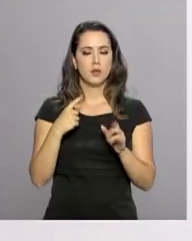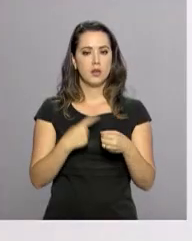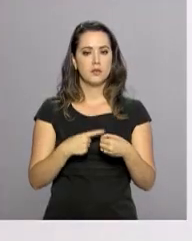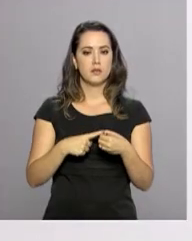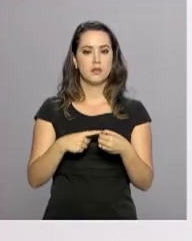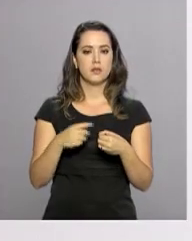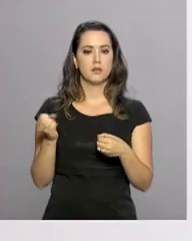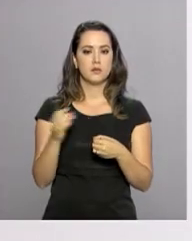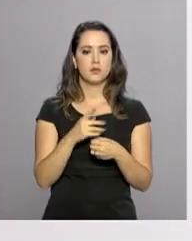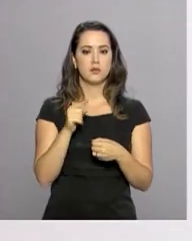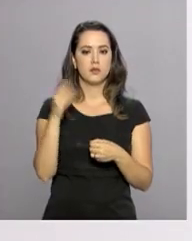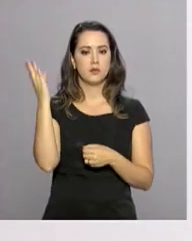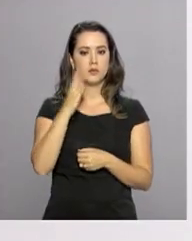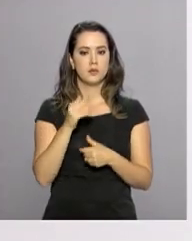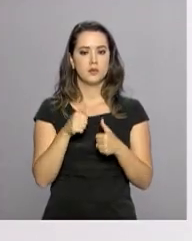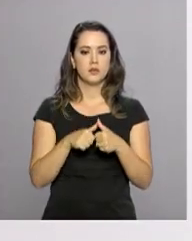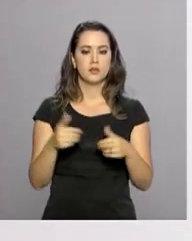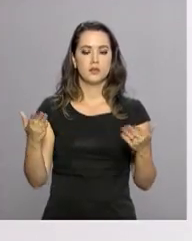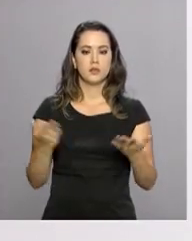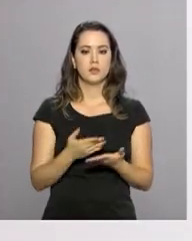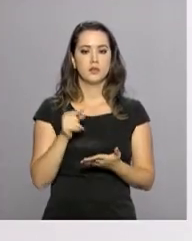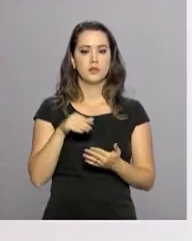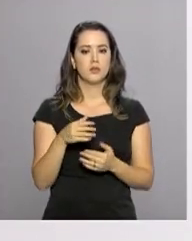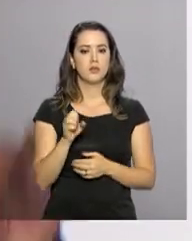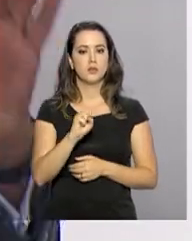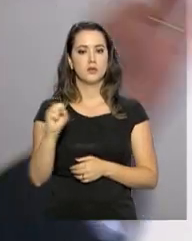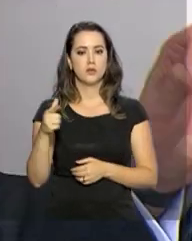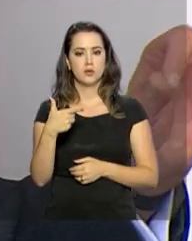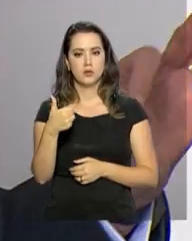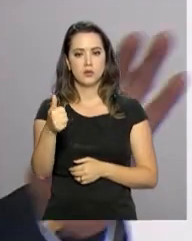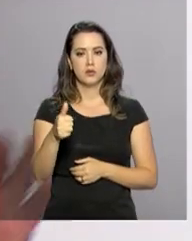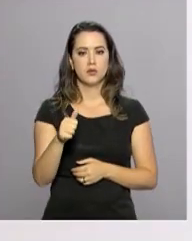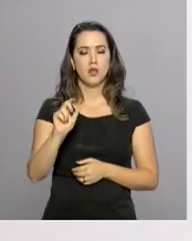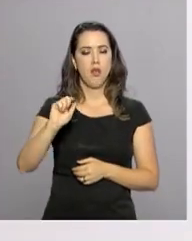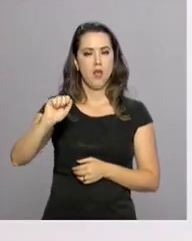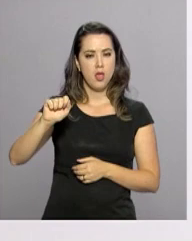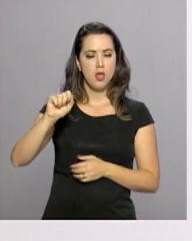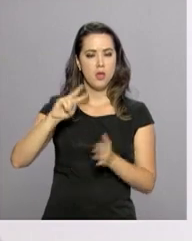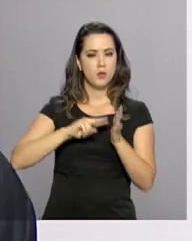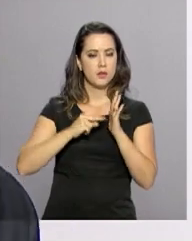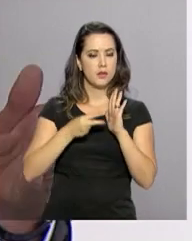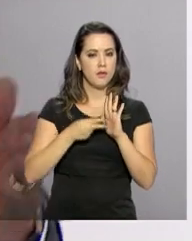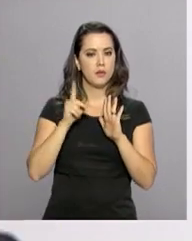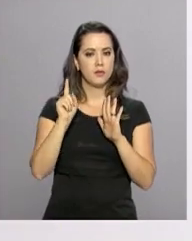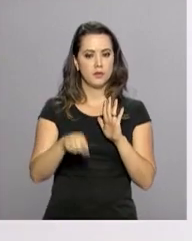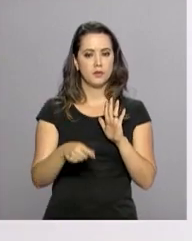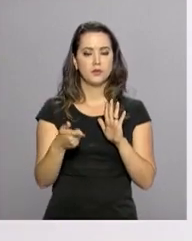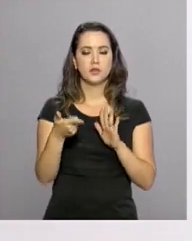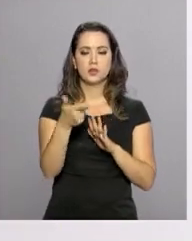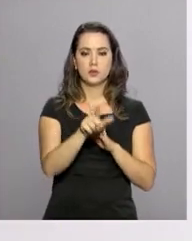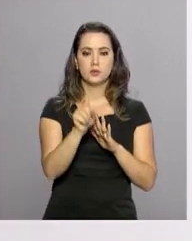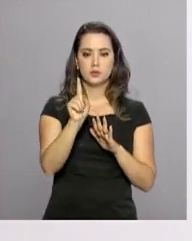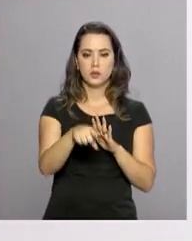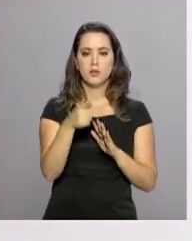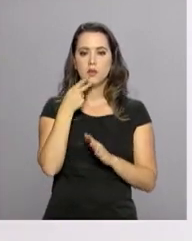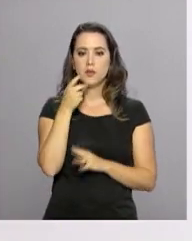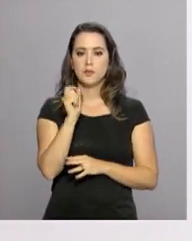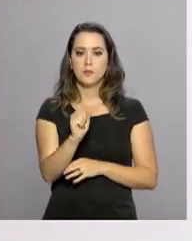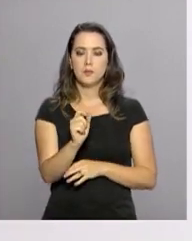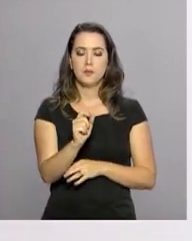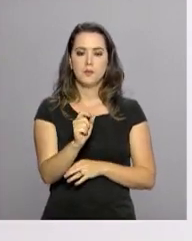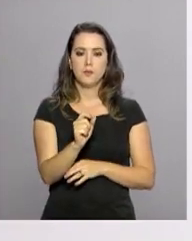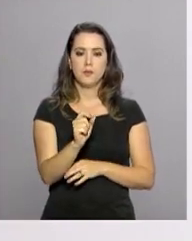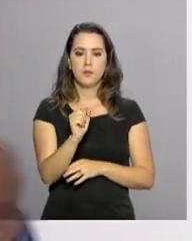brasil realmente está hoje no século 21 e o símbolo de século 21 volto a dizer é precisamente